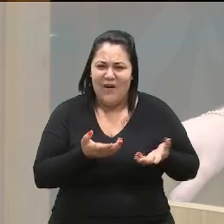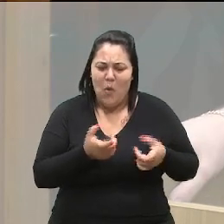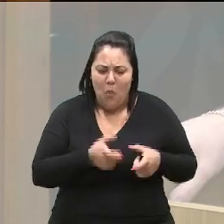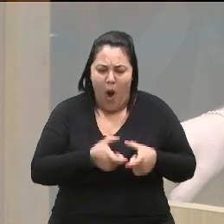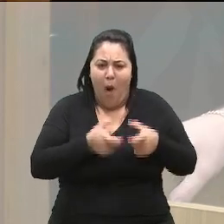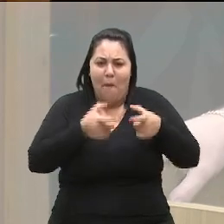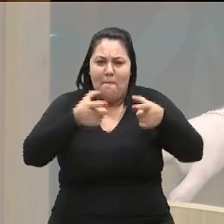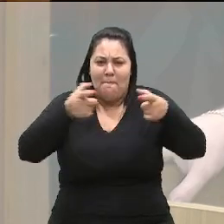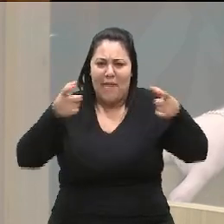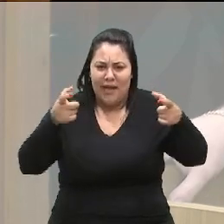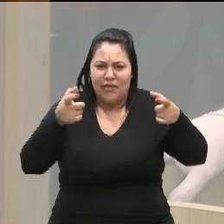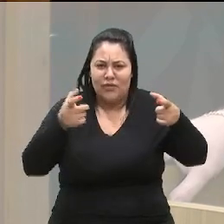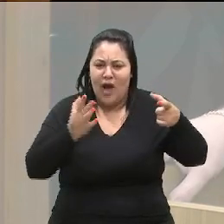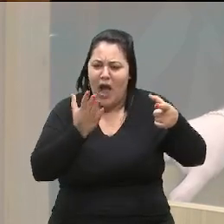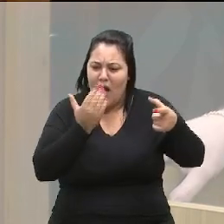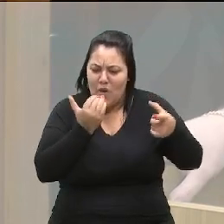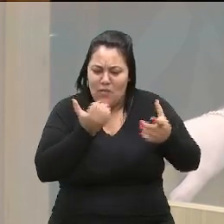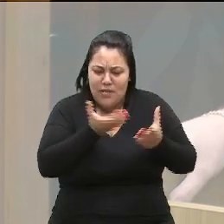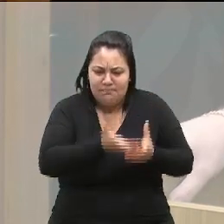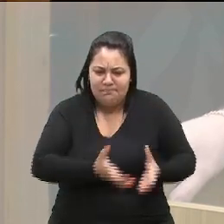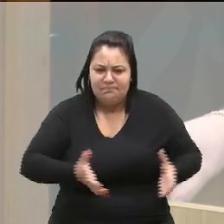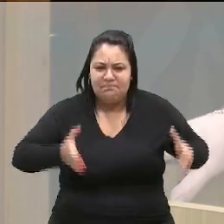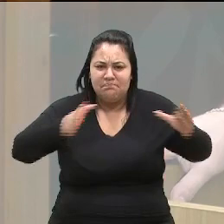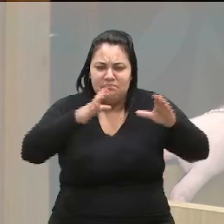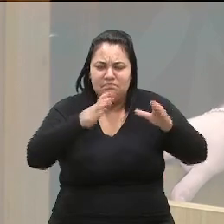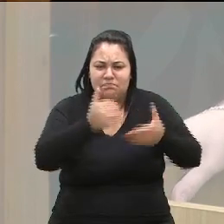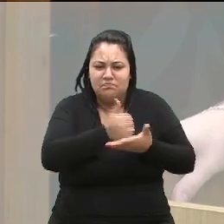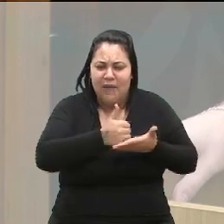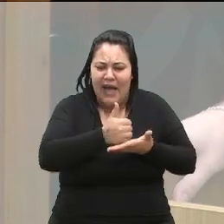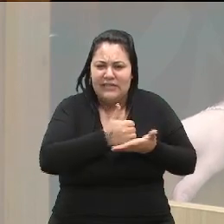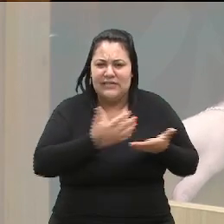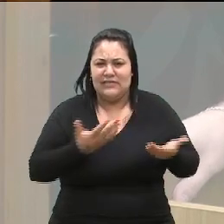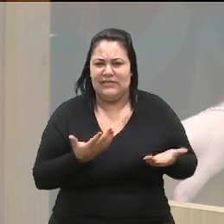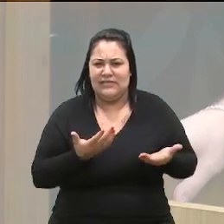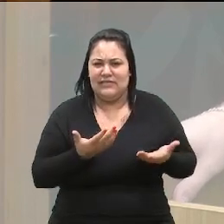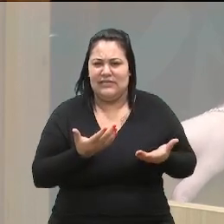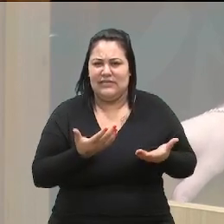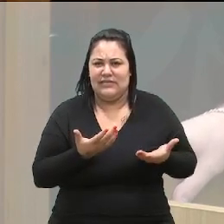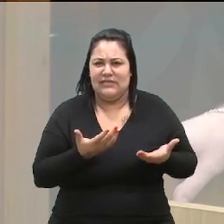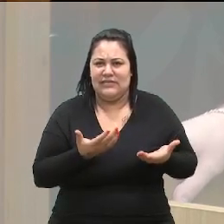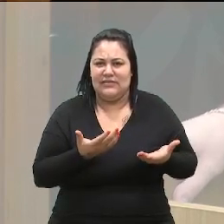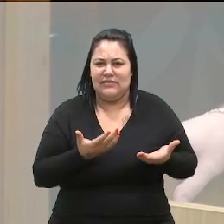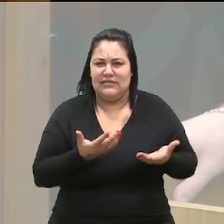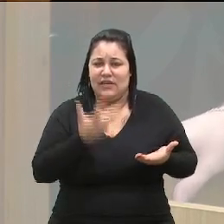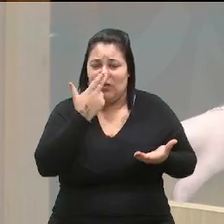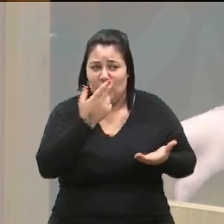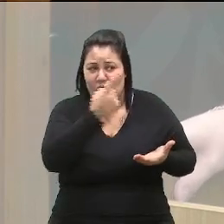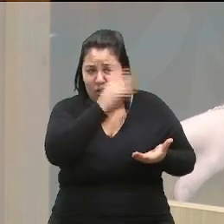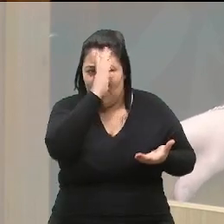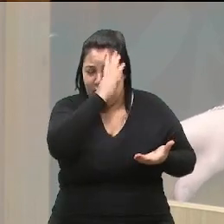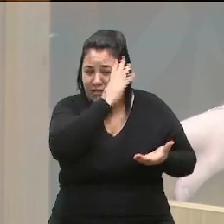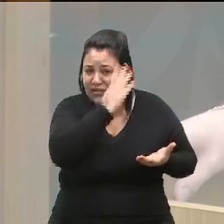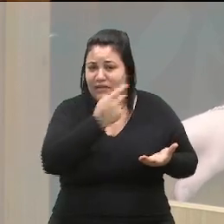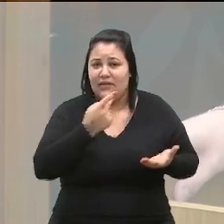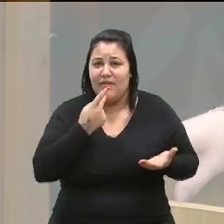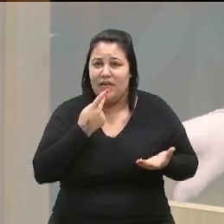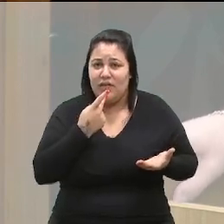cesta básica um aumento de 12% que nem disse o vereador Bressan vários alimentos